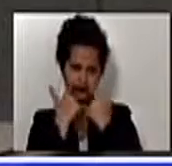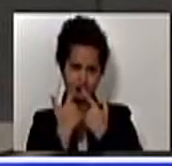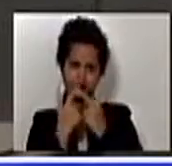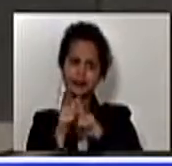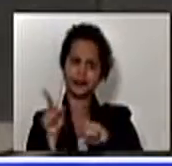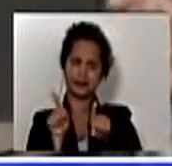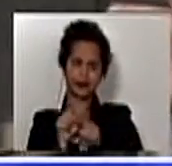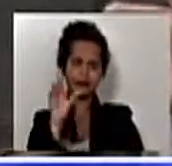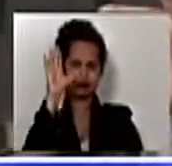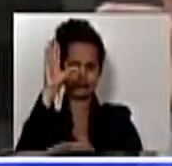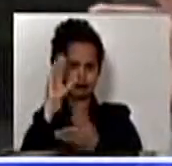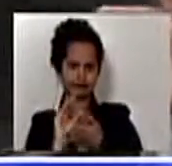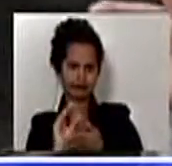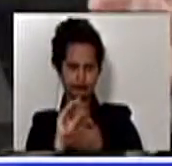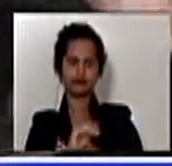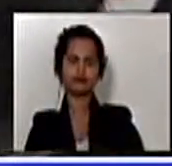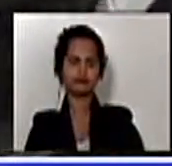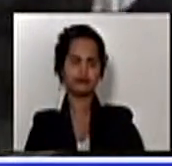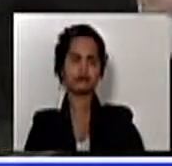Assembleia também